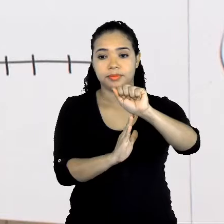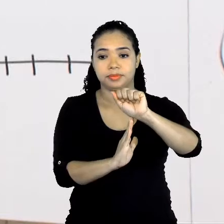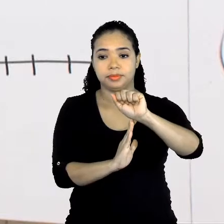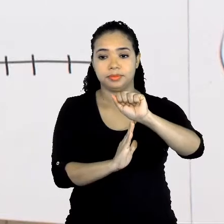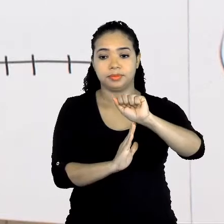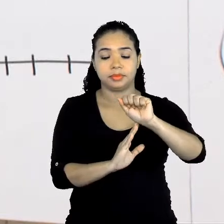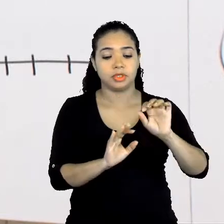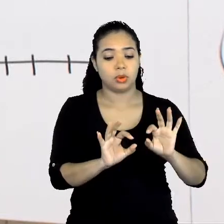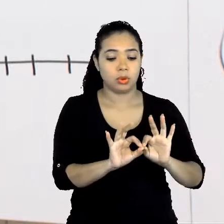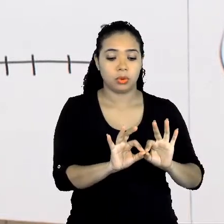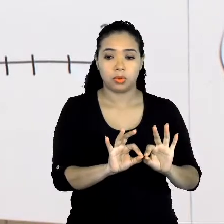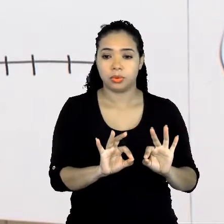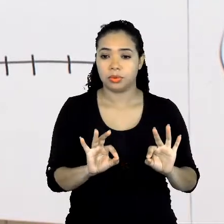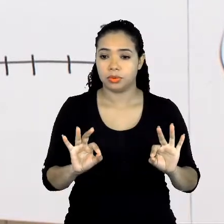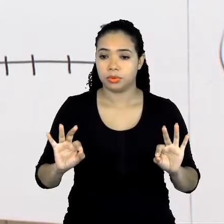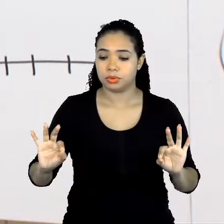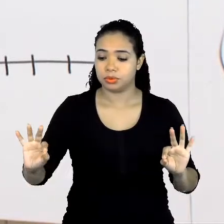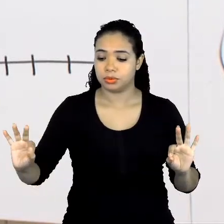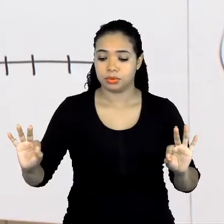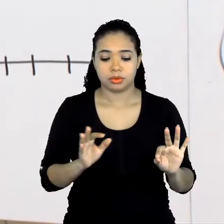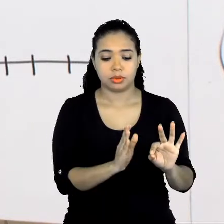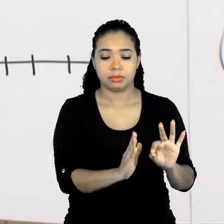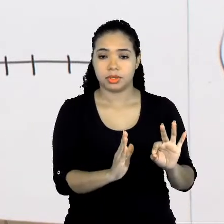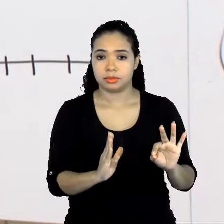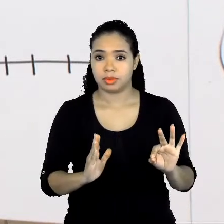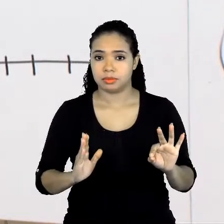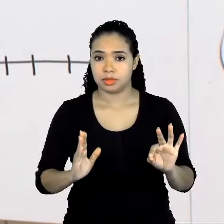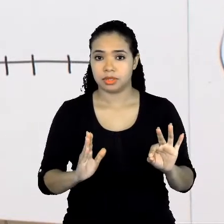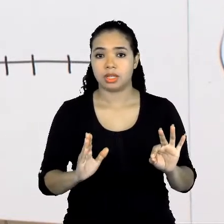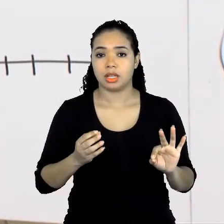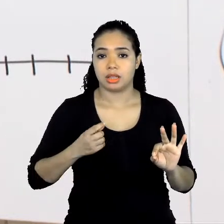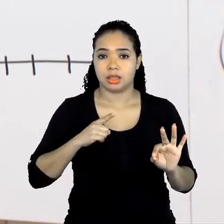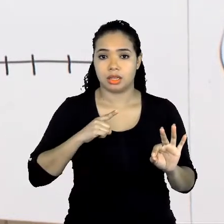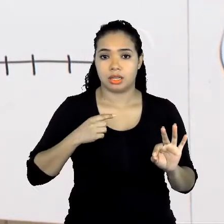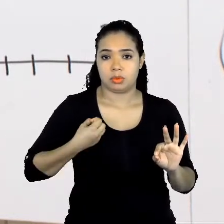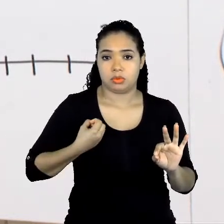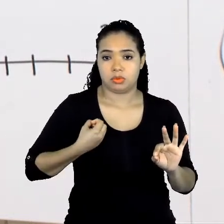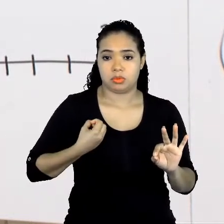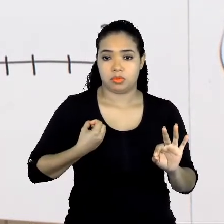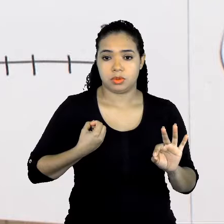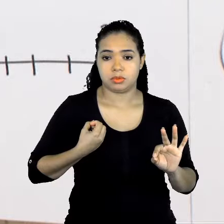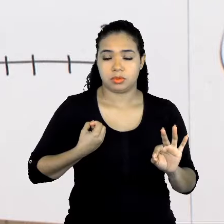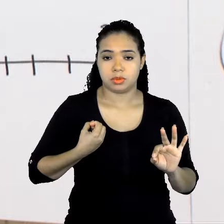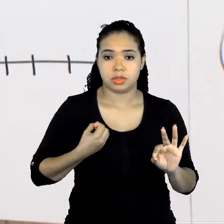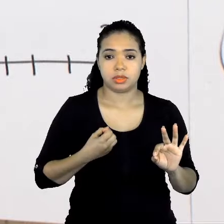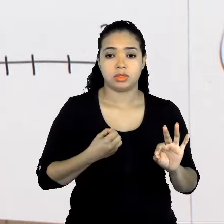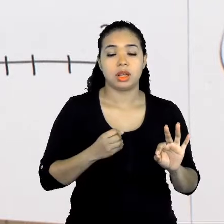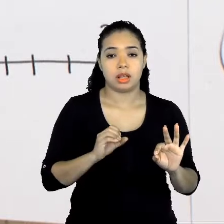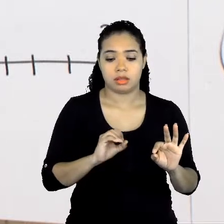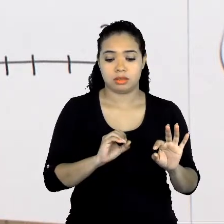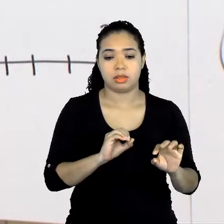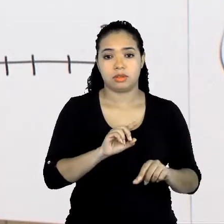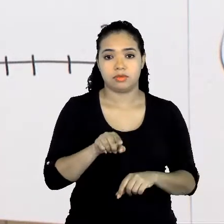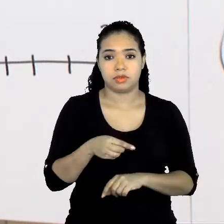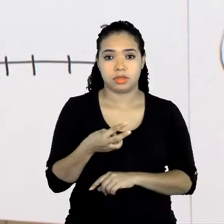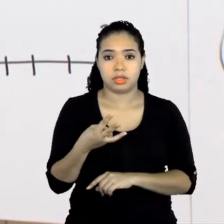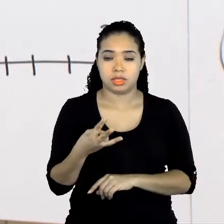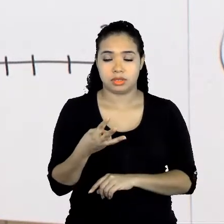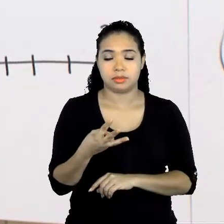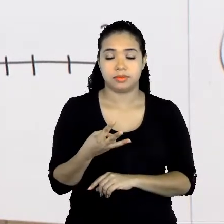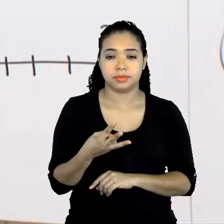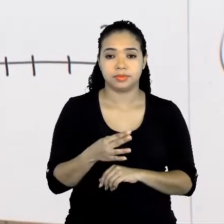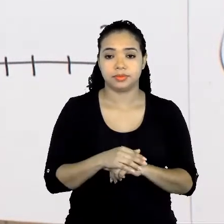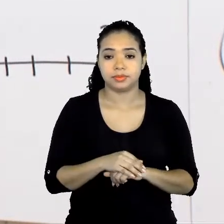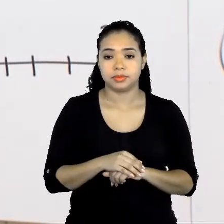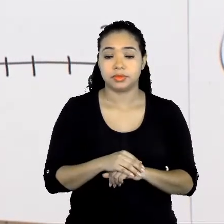na reta numérica e esse ponto vale um valor, nesse caso 3 décimos. Turma, se